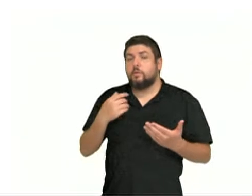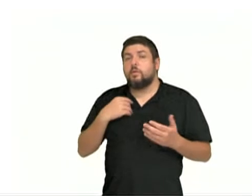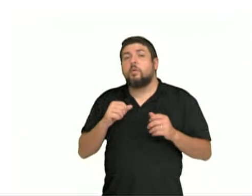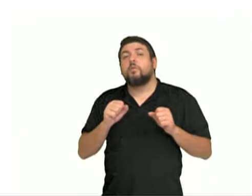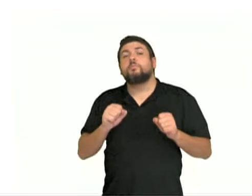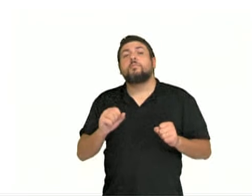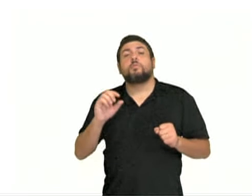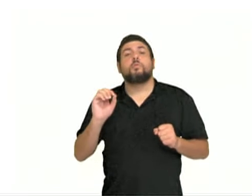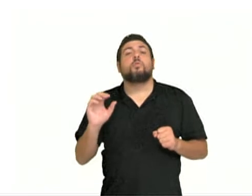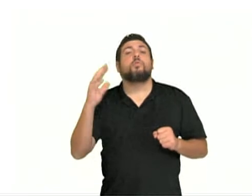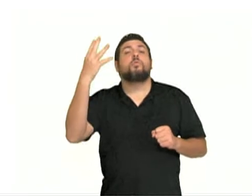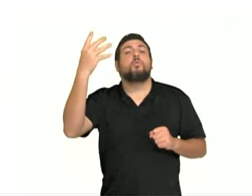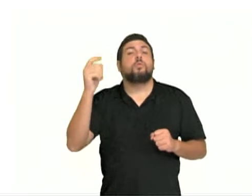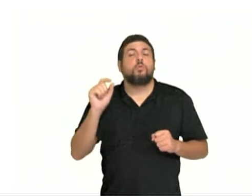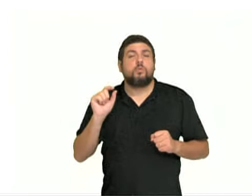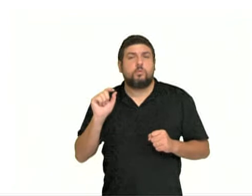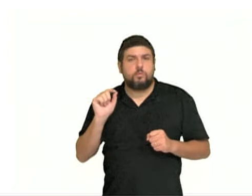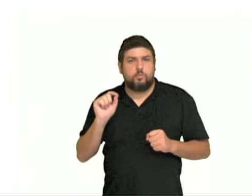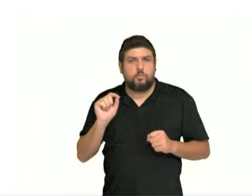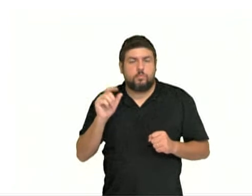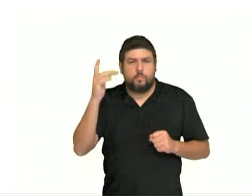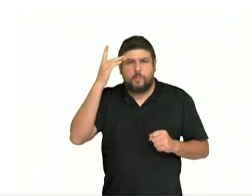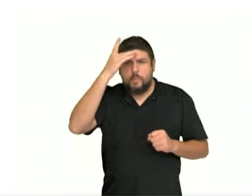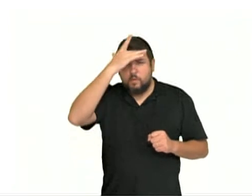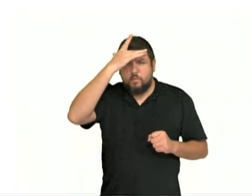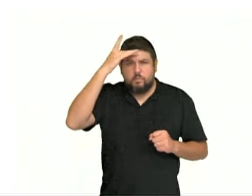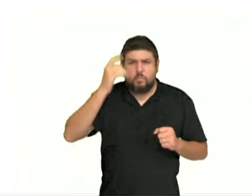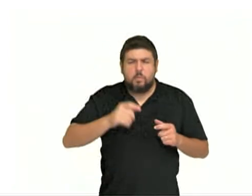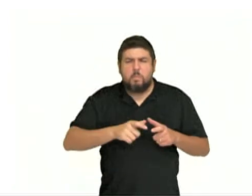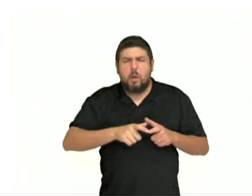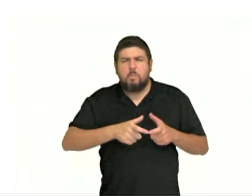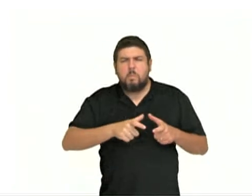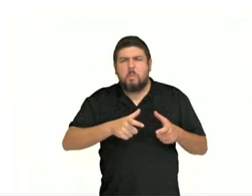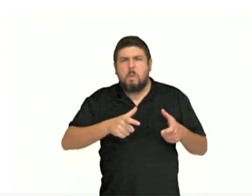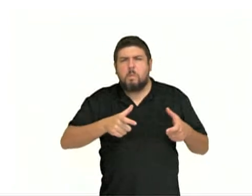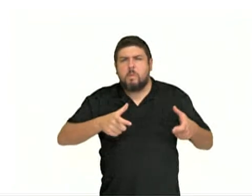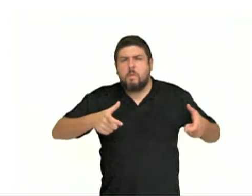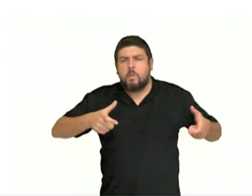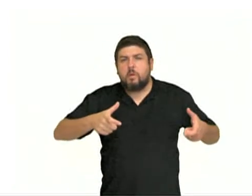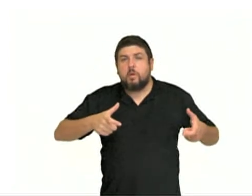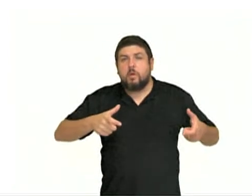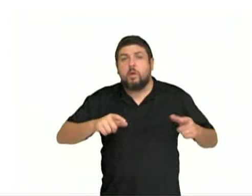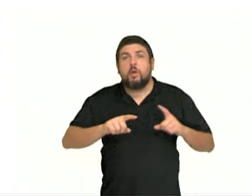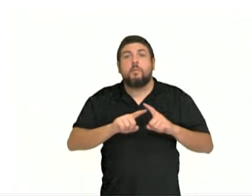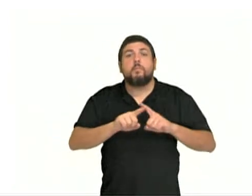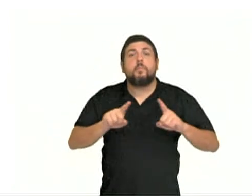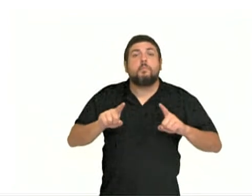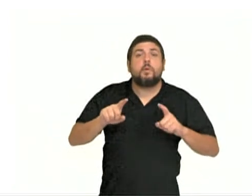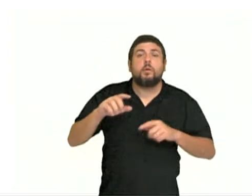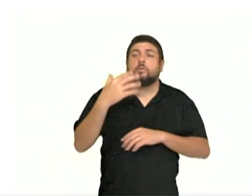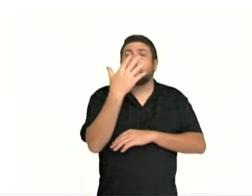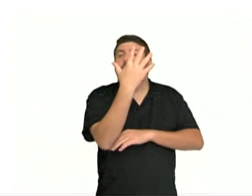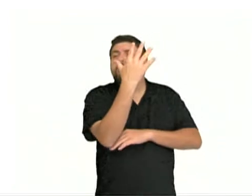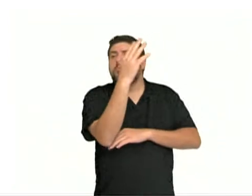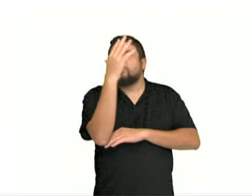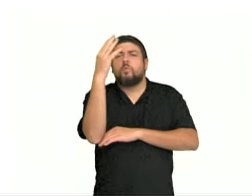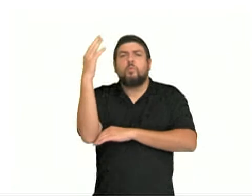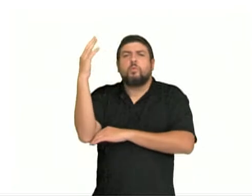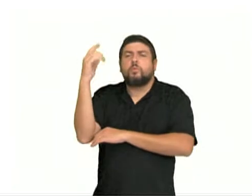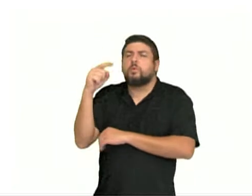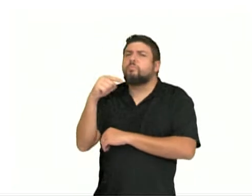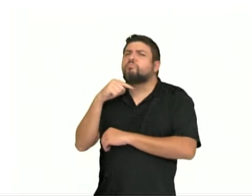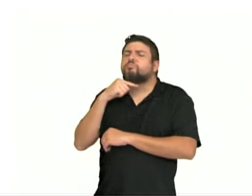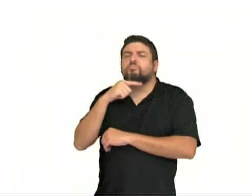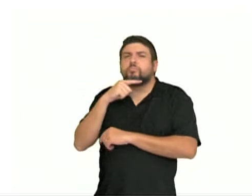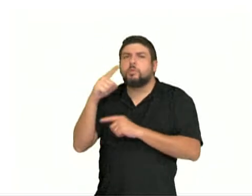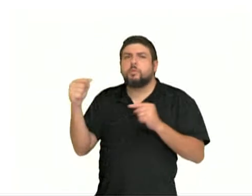um ponto em que haverá tantas pessoas no mundo que o meio ambiente não será capaz de suprir as necessidades e